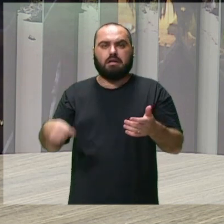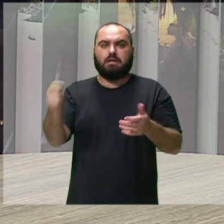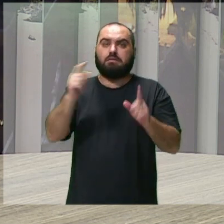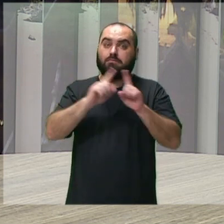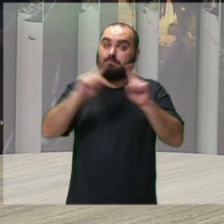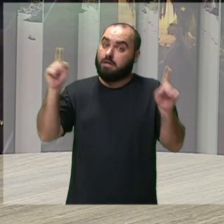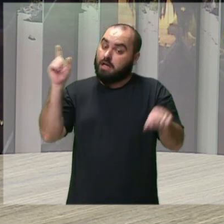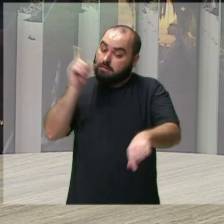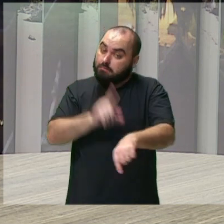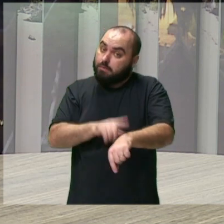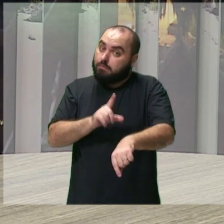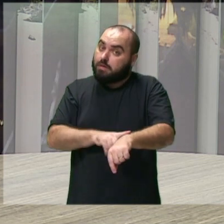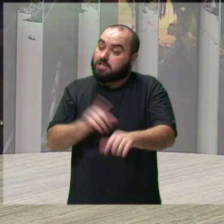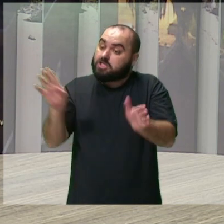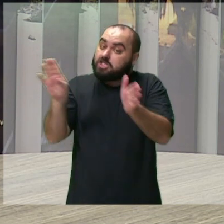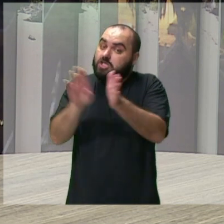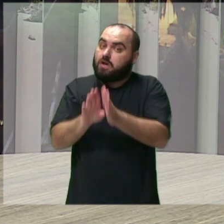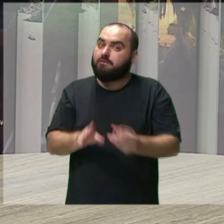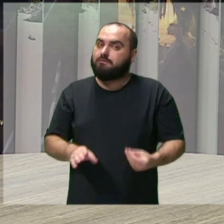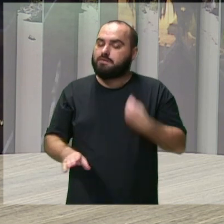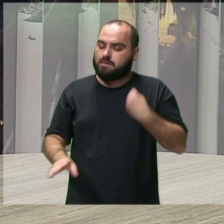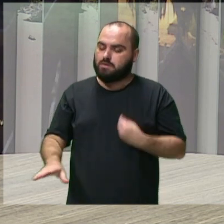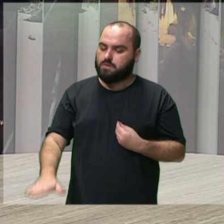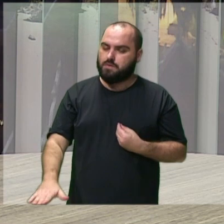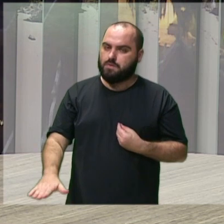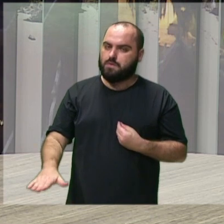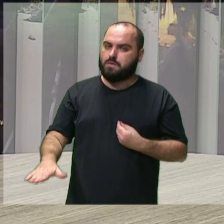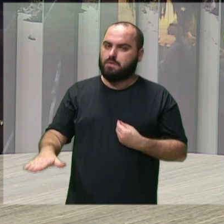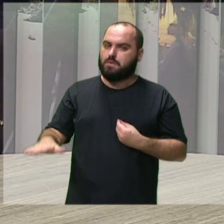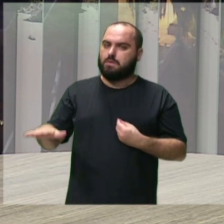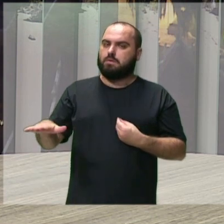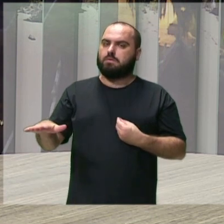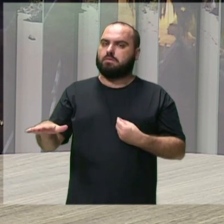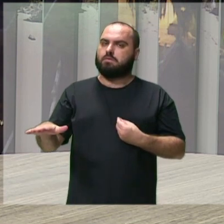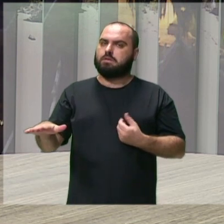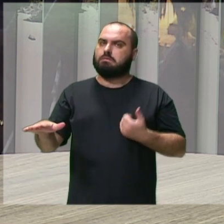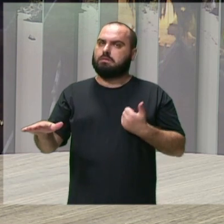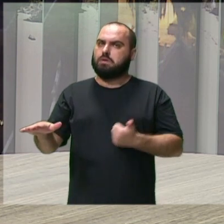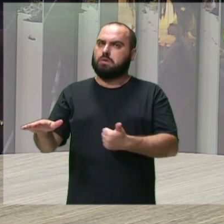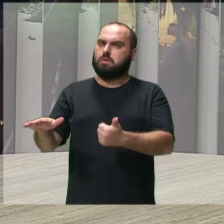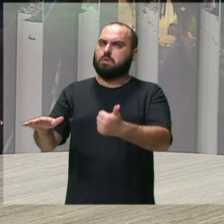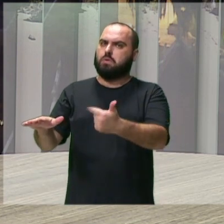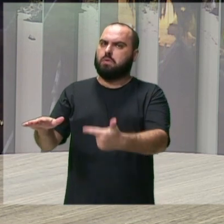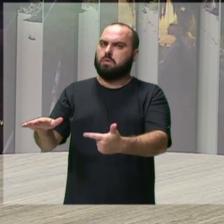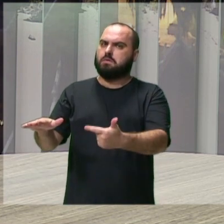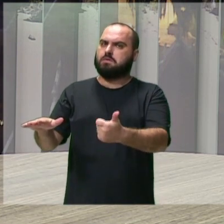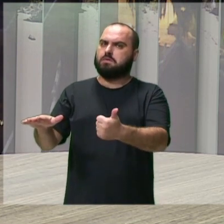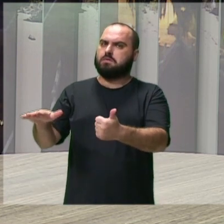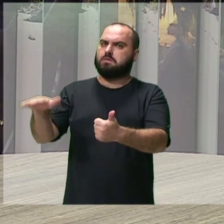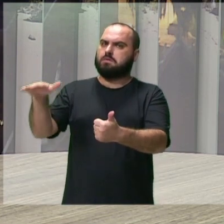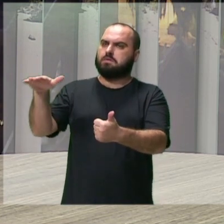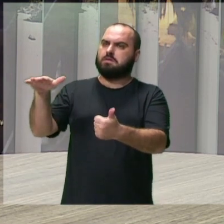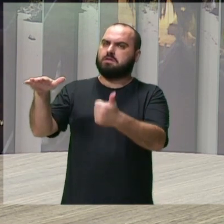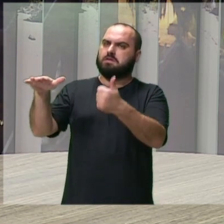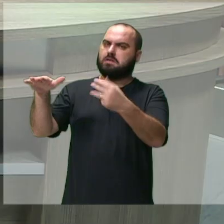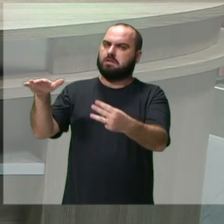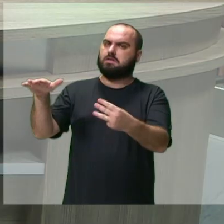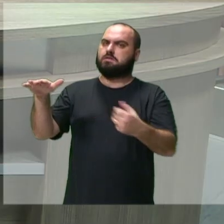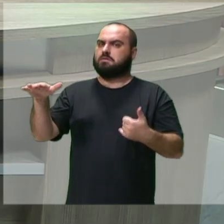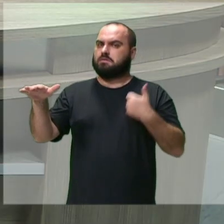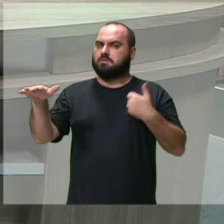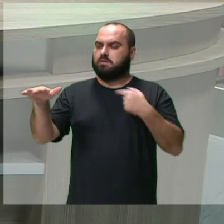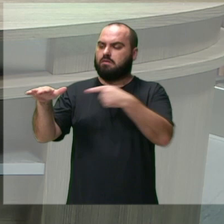num determinado ponto da vida da gente, vou chutar aqui ali para uns 12, 13 anos, que aí aqueles teus desenhos